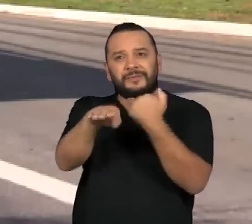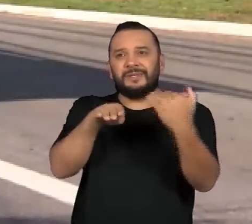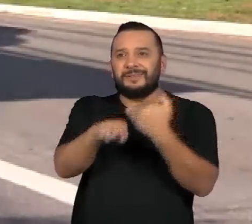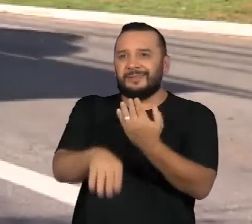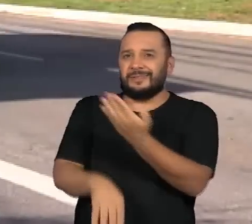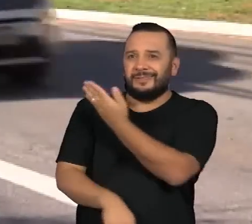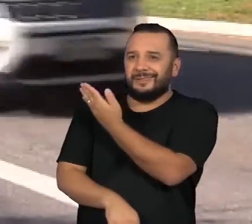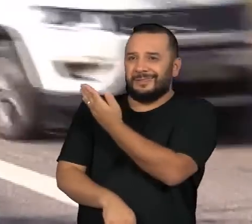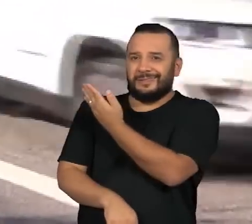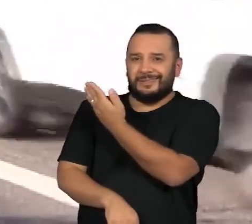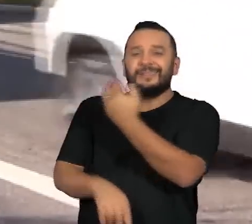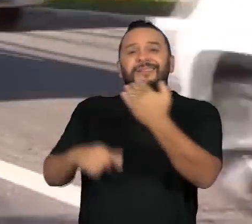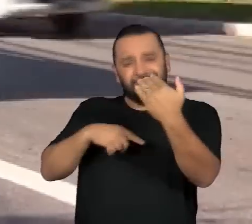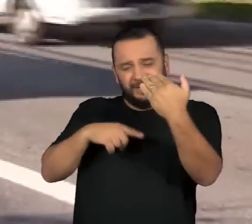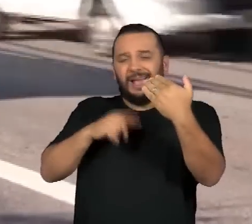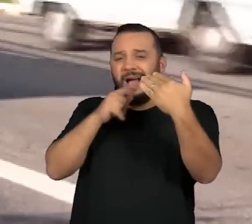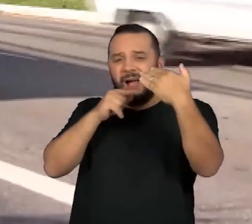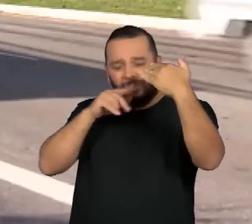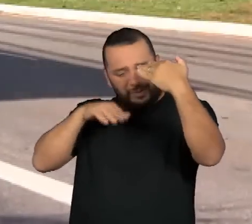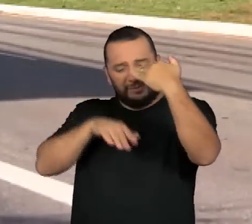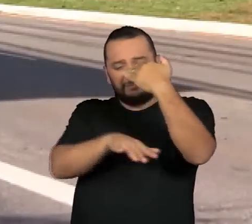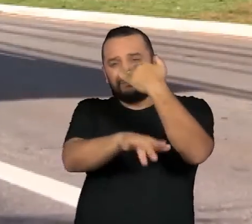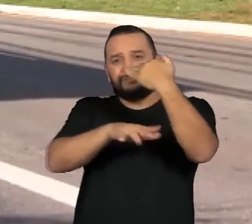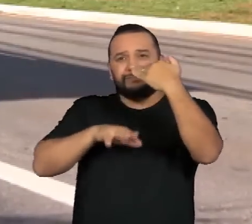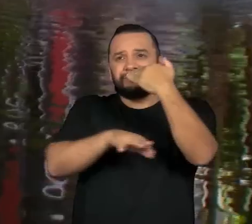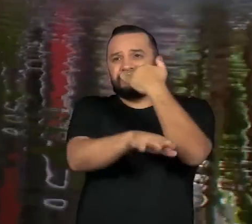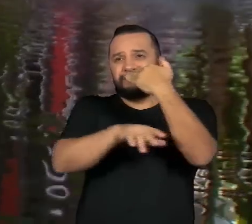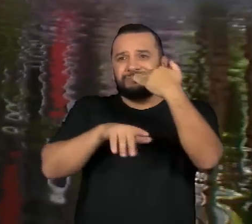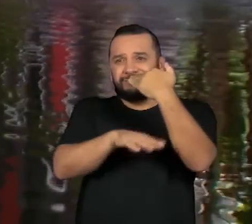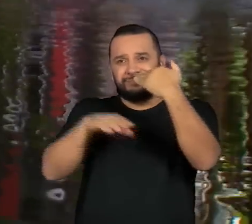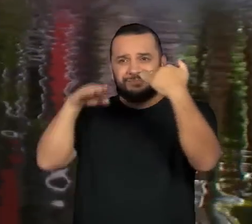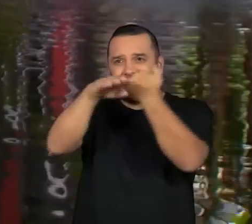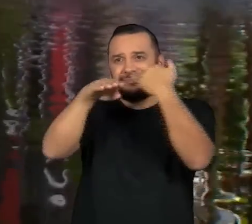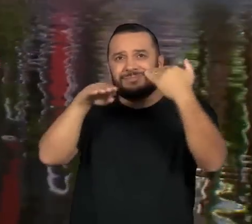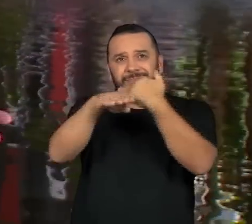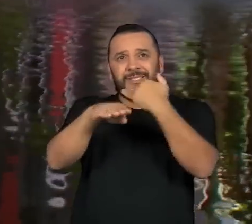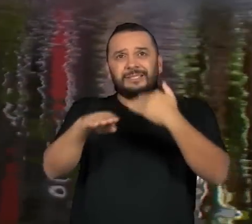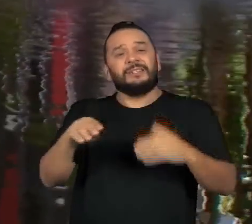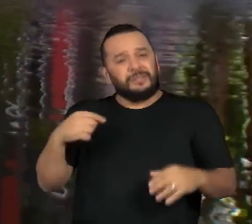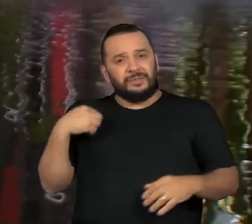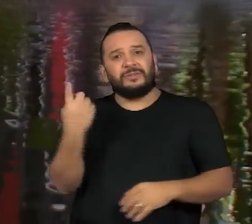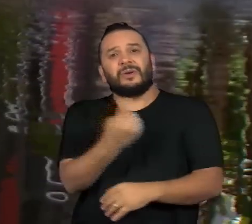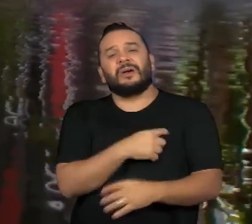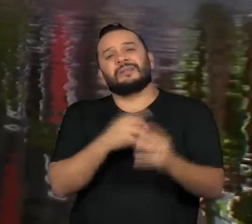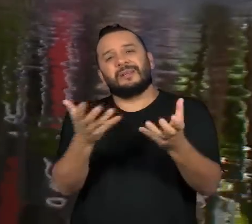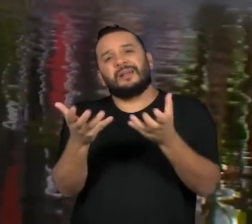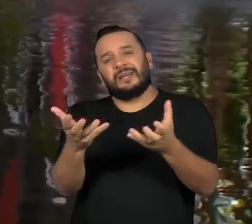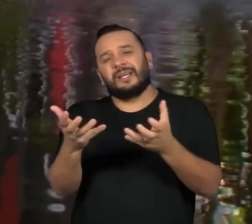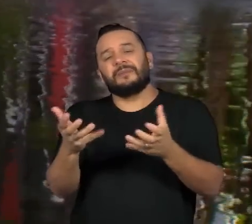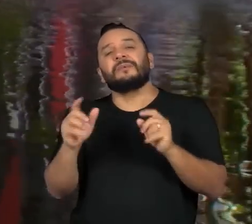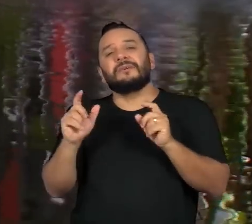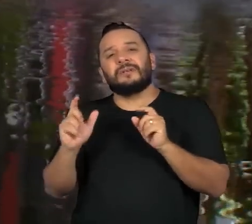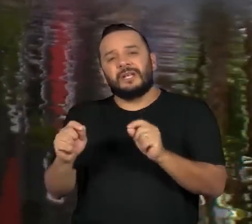rios canalizados, A gente está lutando, batalhando para que as gerações seguintes